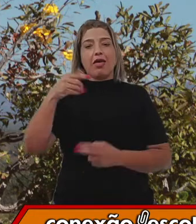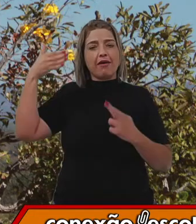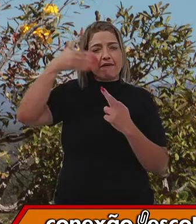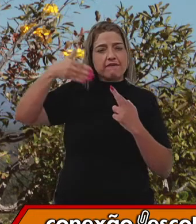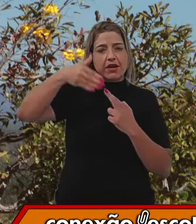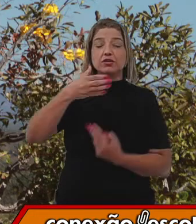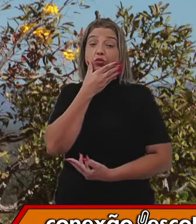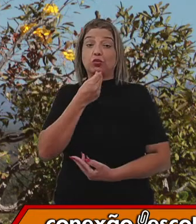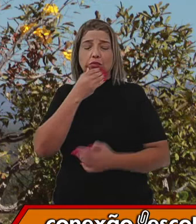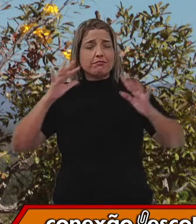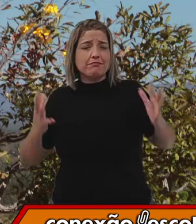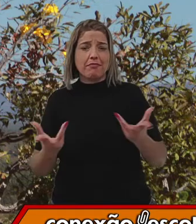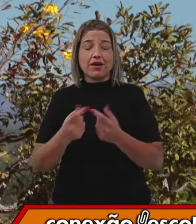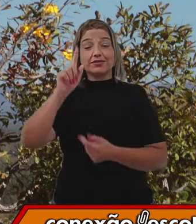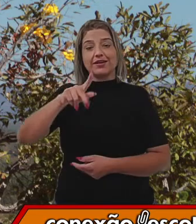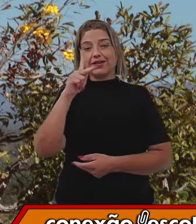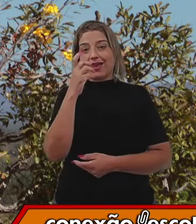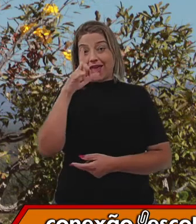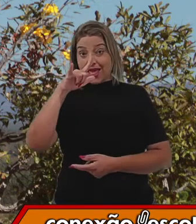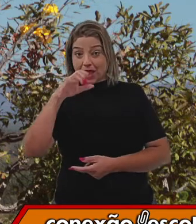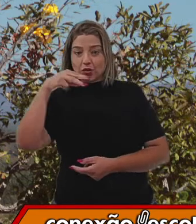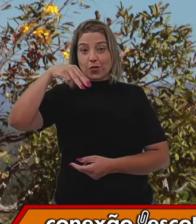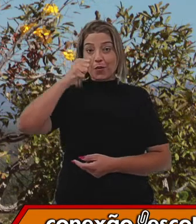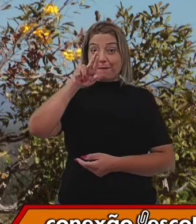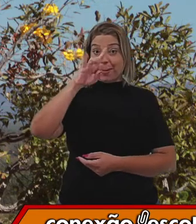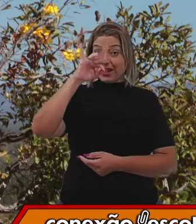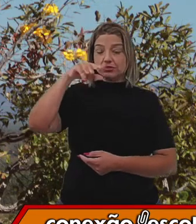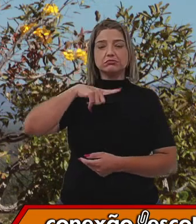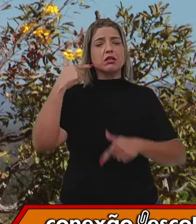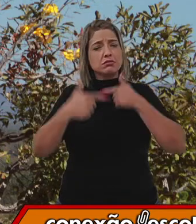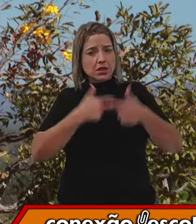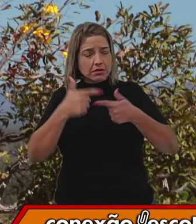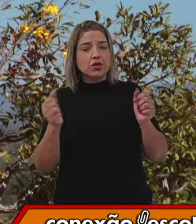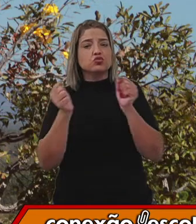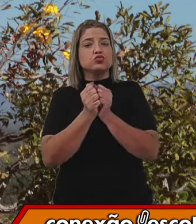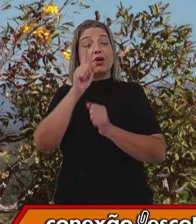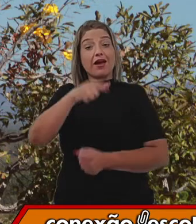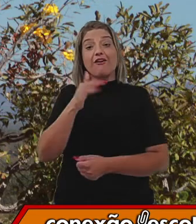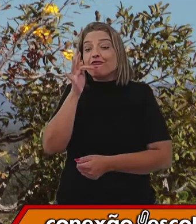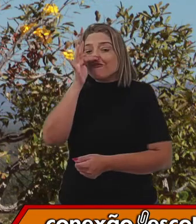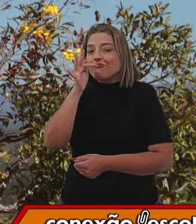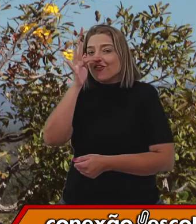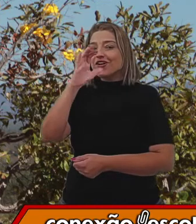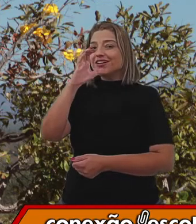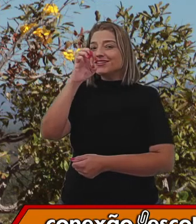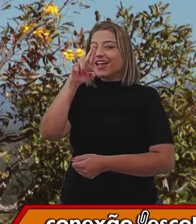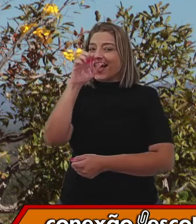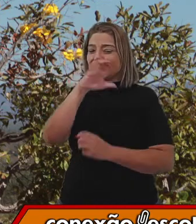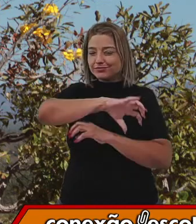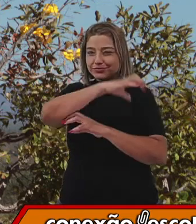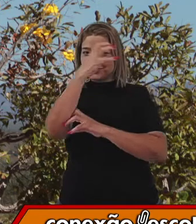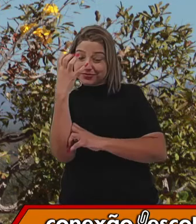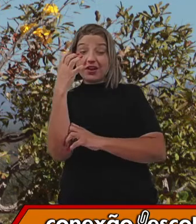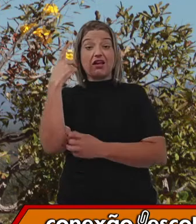conceituado produtor cultural Hélio Martins, que atua atualmente na Companhia Flor do Cerrado. E diga-se de passagem,